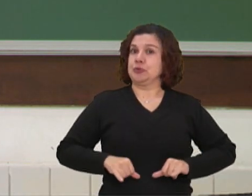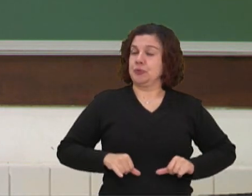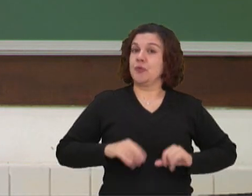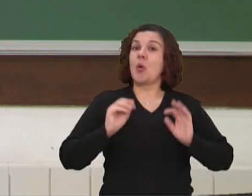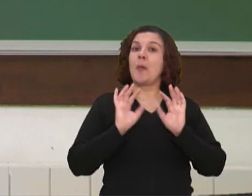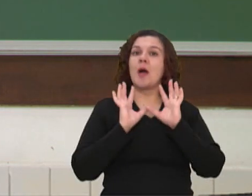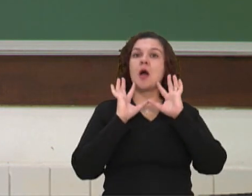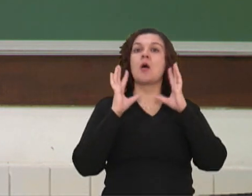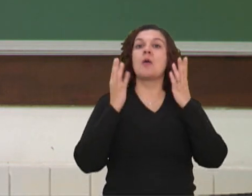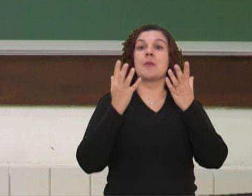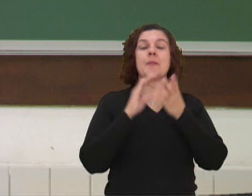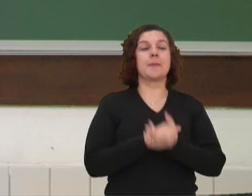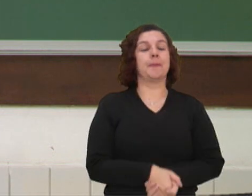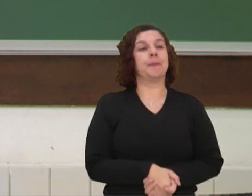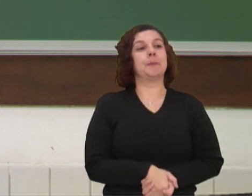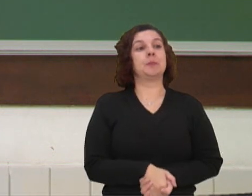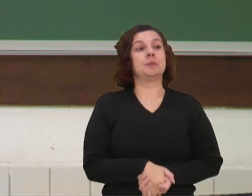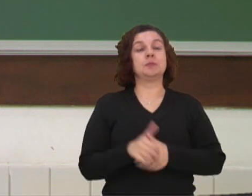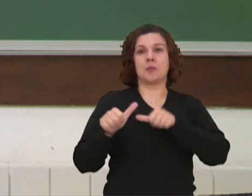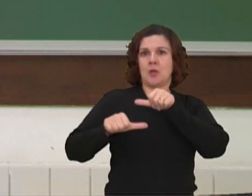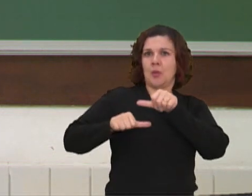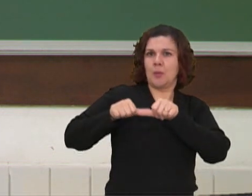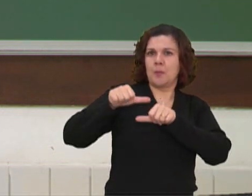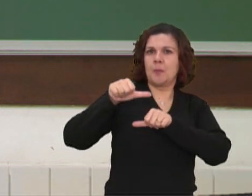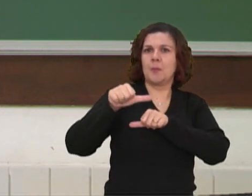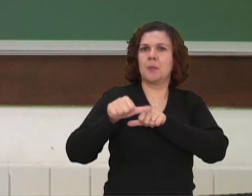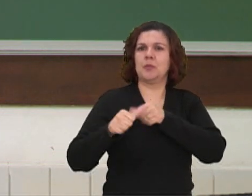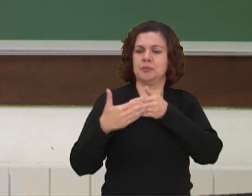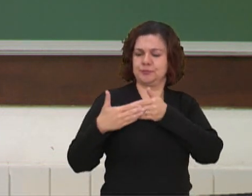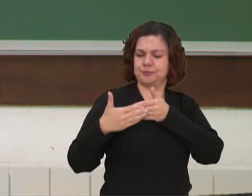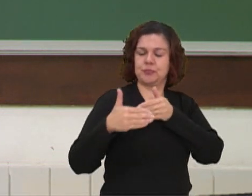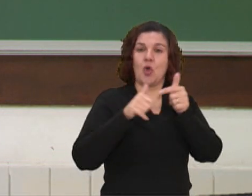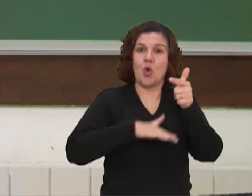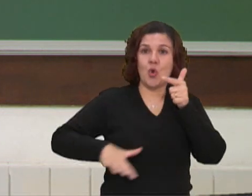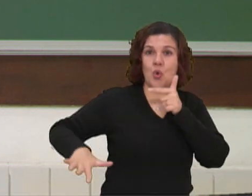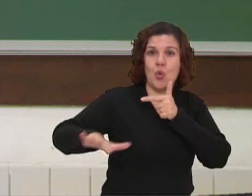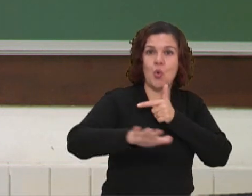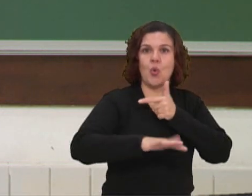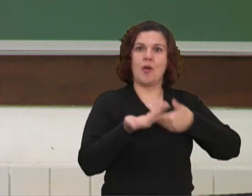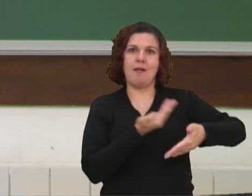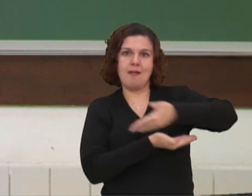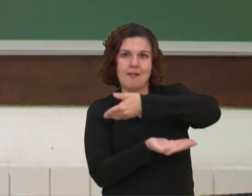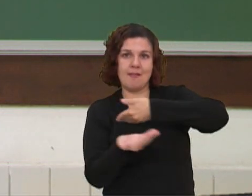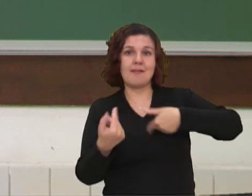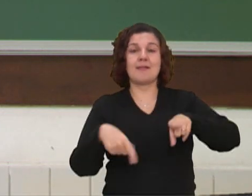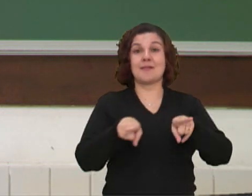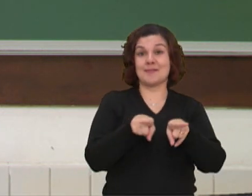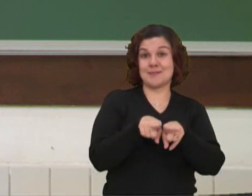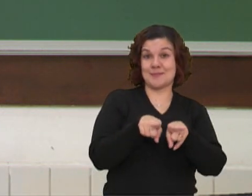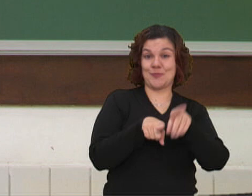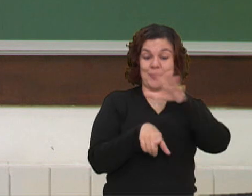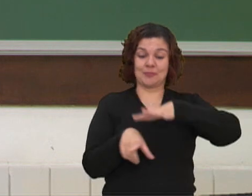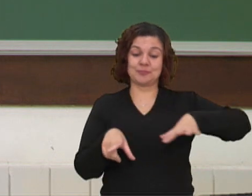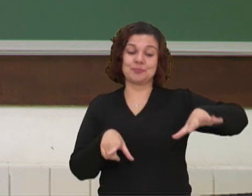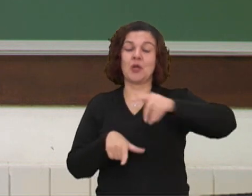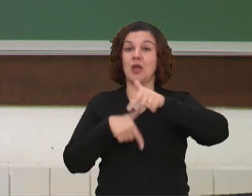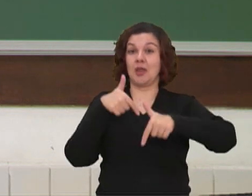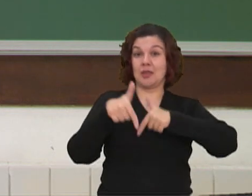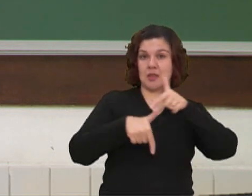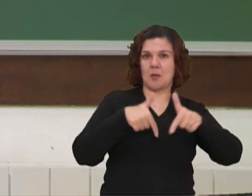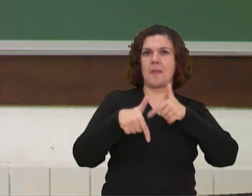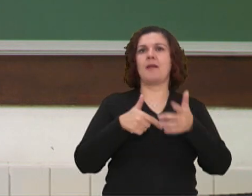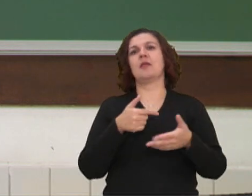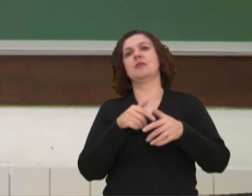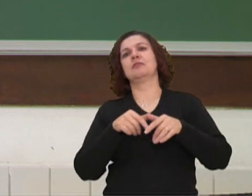nesse processo, né, de mudança do próprio espaço geográfico e das relações estabelecidas ali do trabalho,